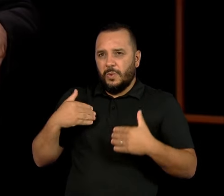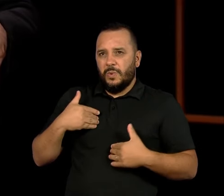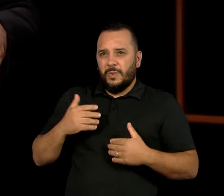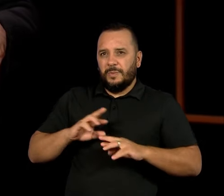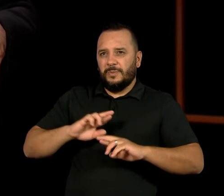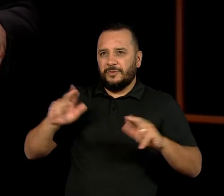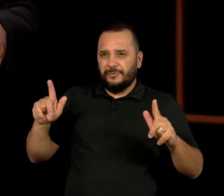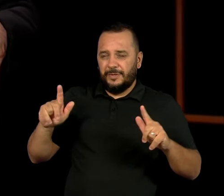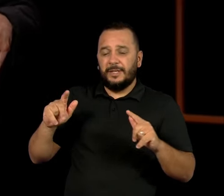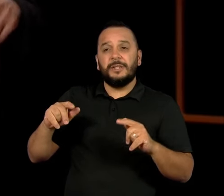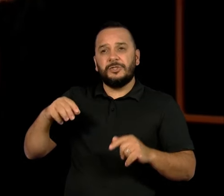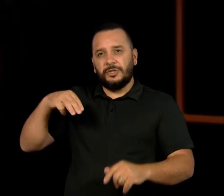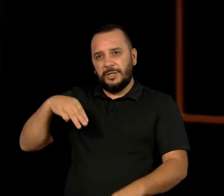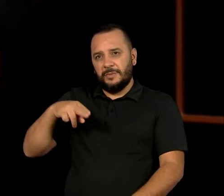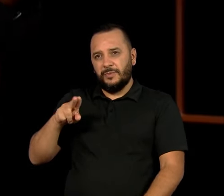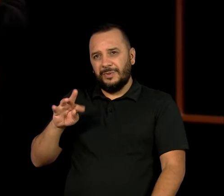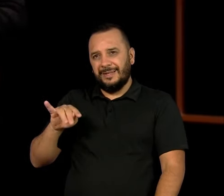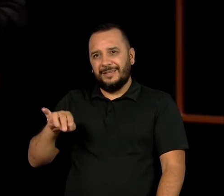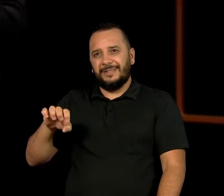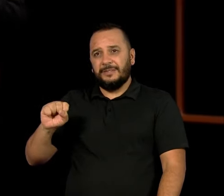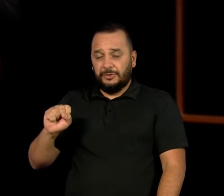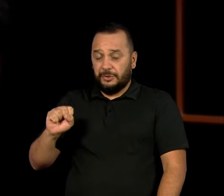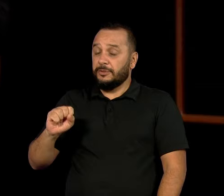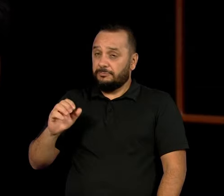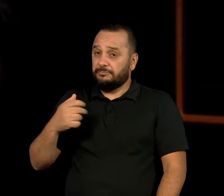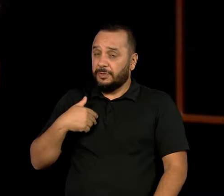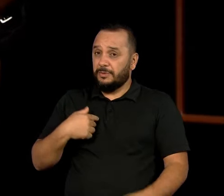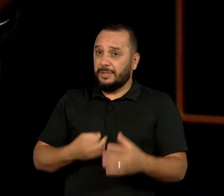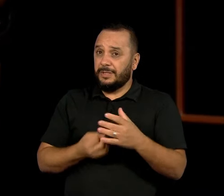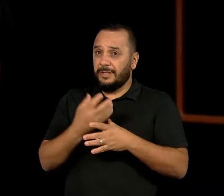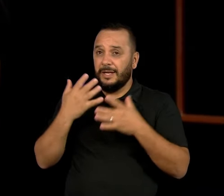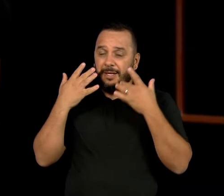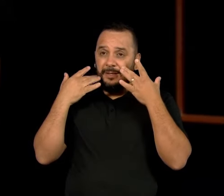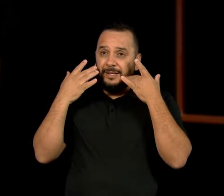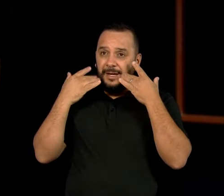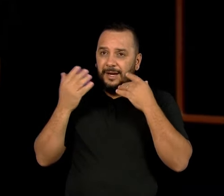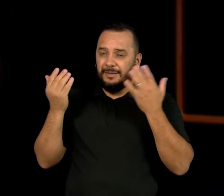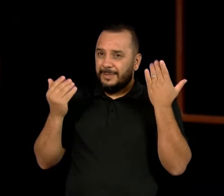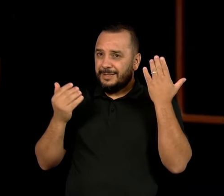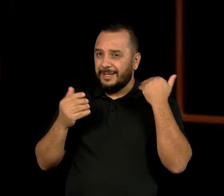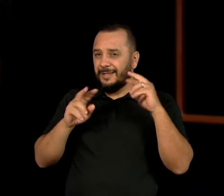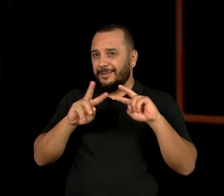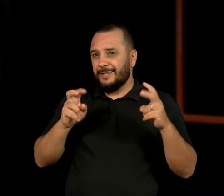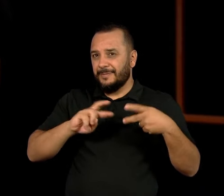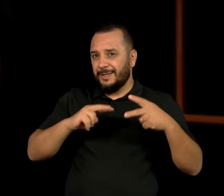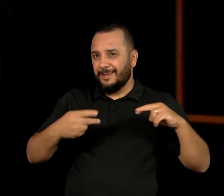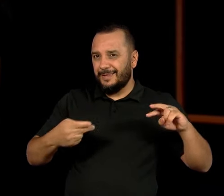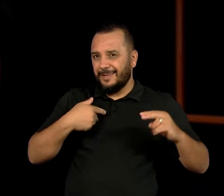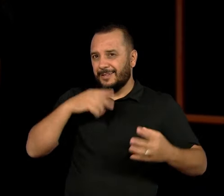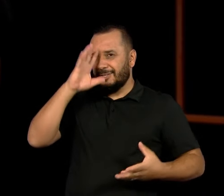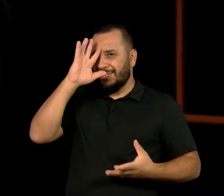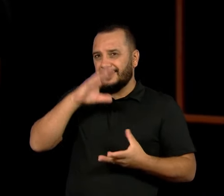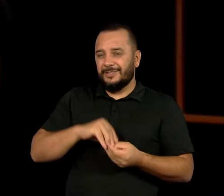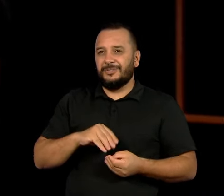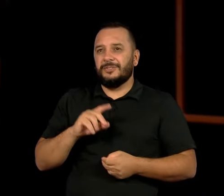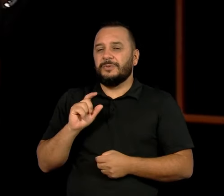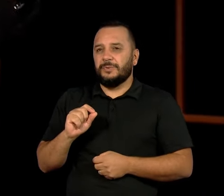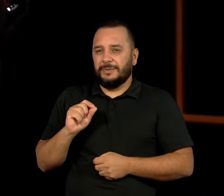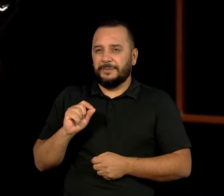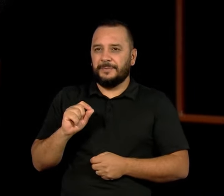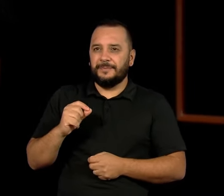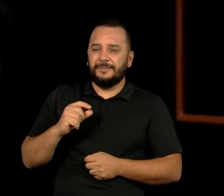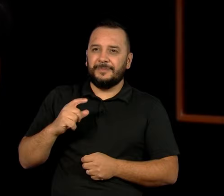uma peça que a Itala Nandi tinha me proposto, chamava-se DNA, a comédia, e eu tinha entendido que já há